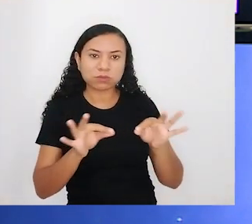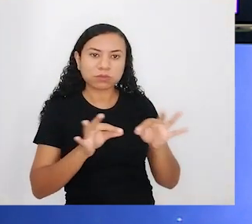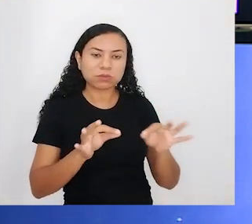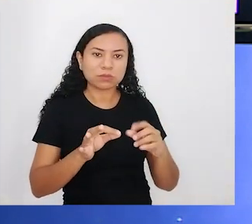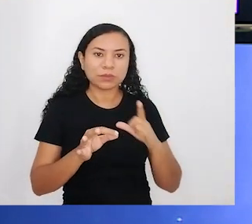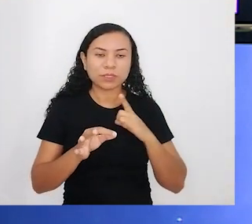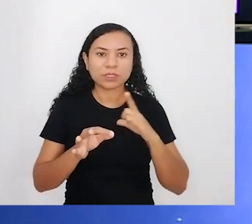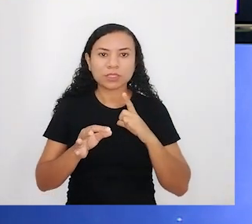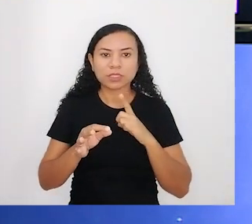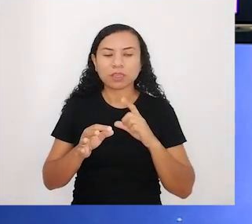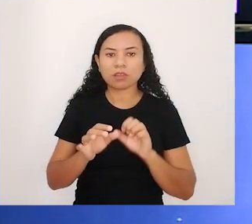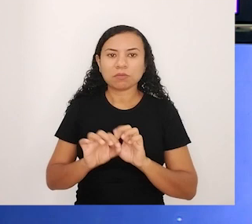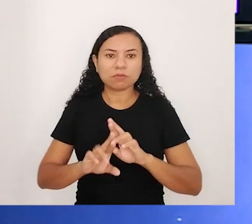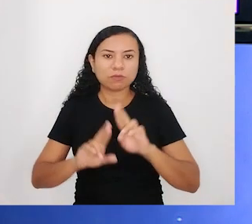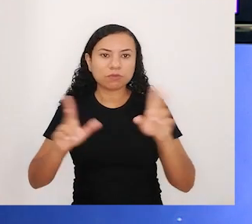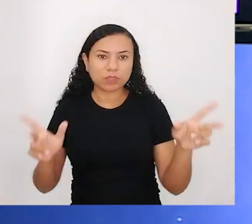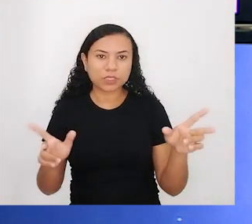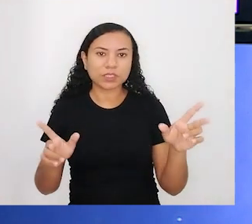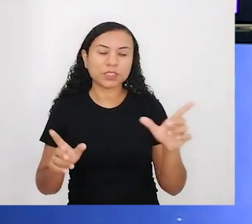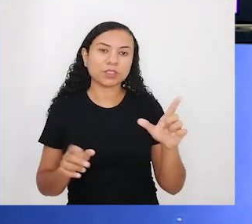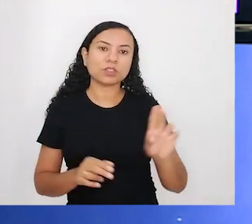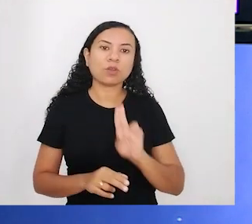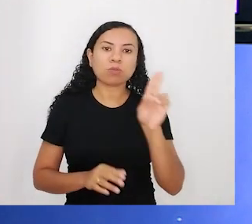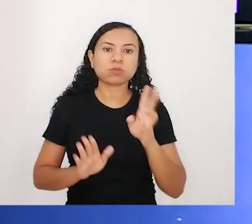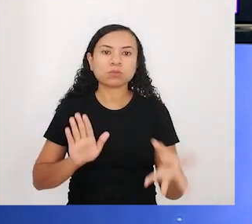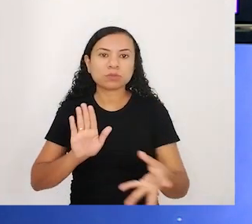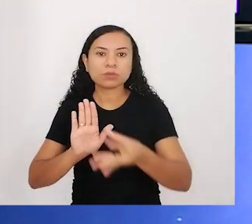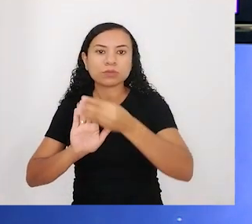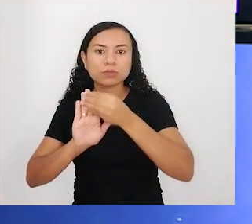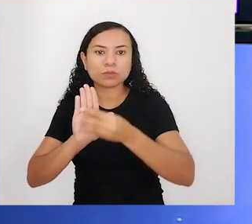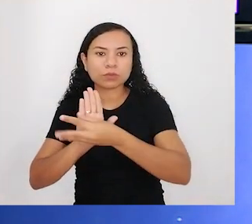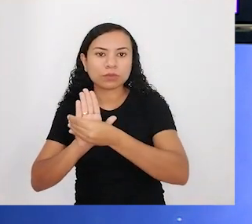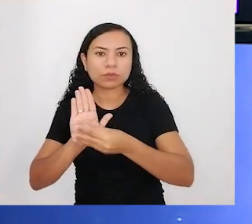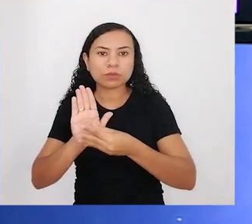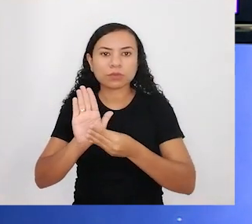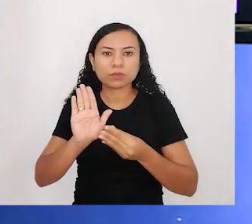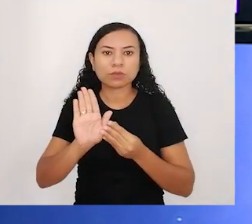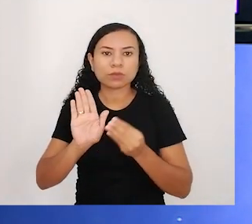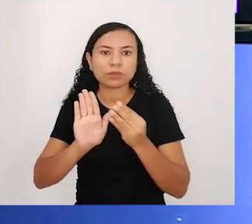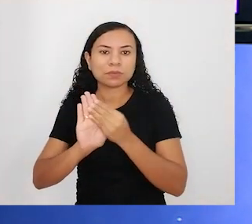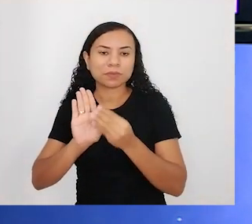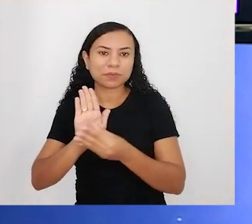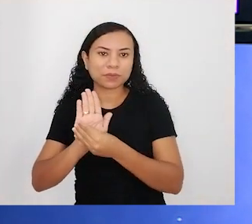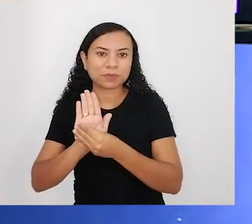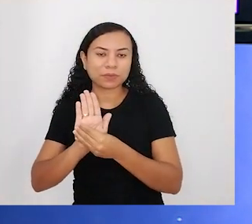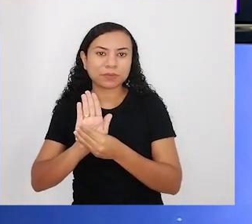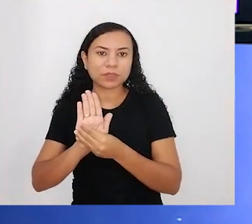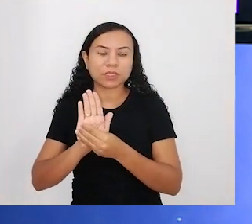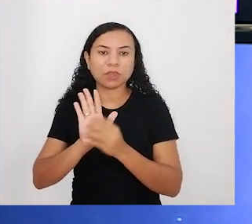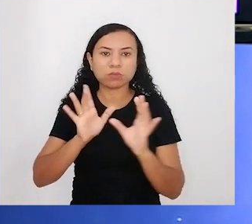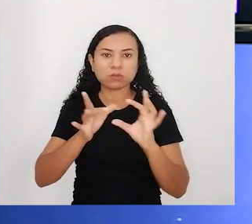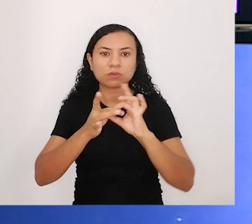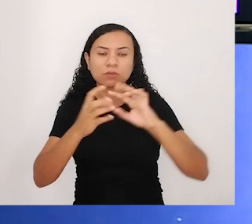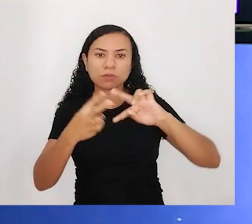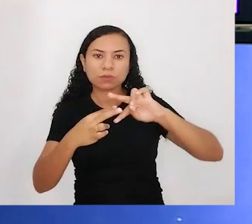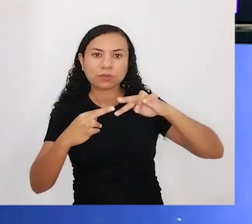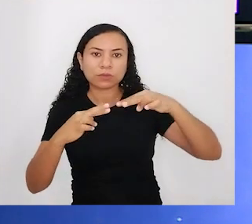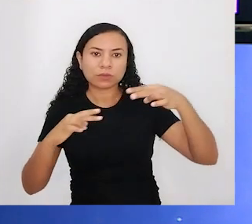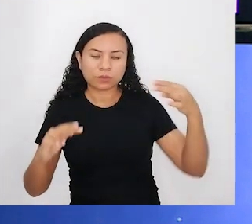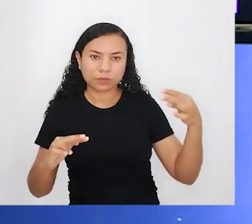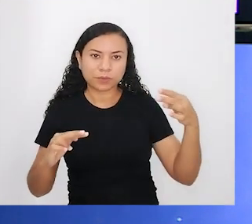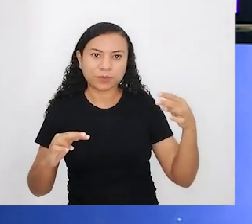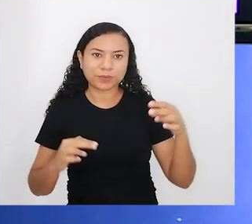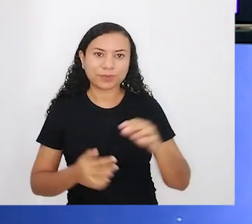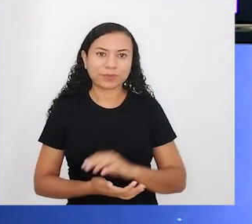mais fontes diferentes são incorporadas. Quando você incorpora um gene ao vetor plasmídio, quando você